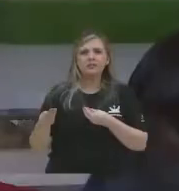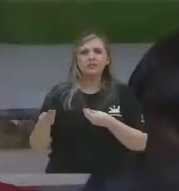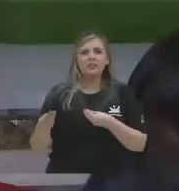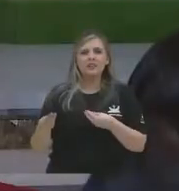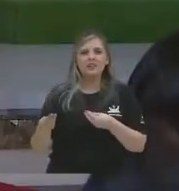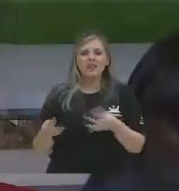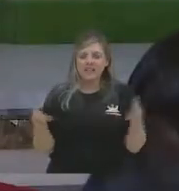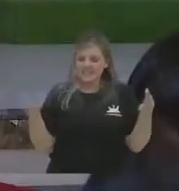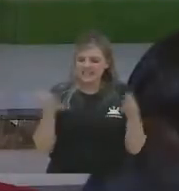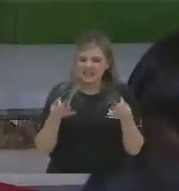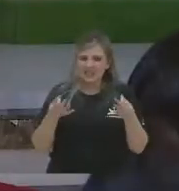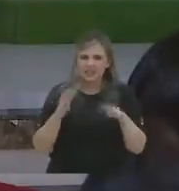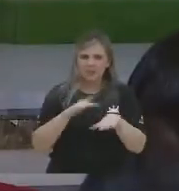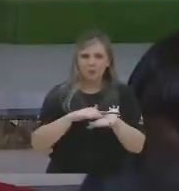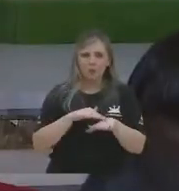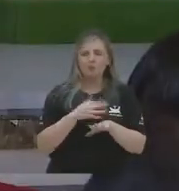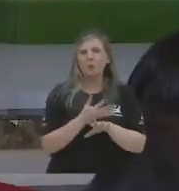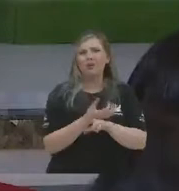vida.